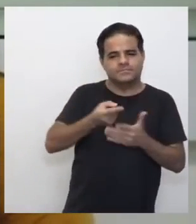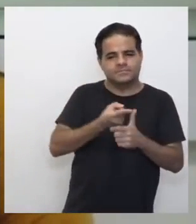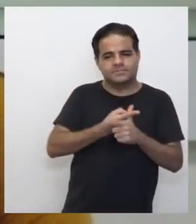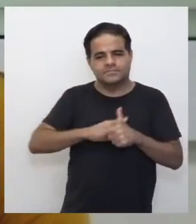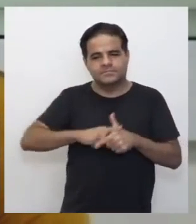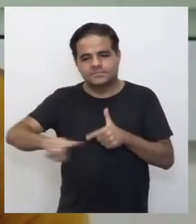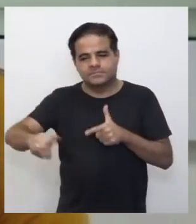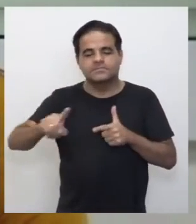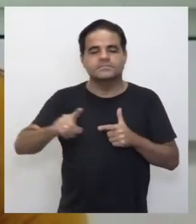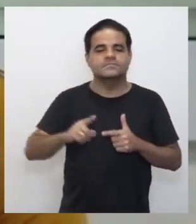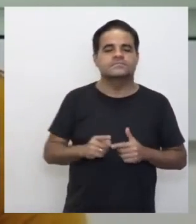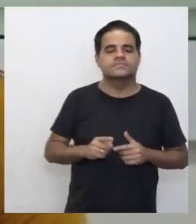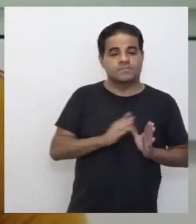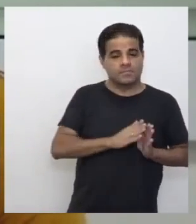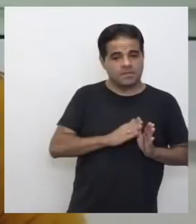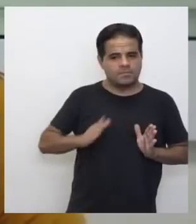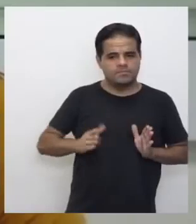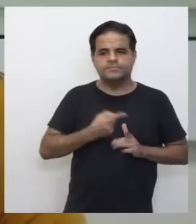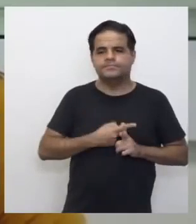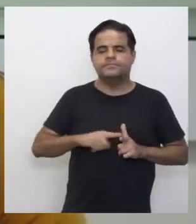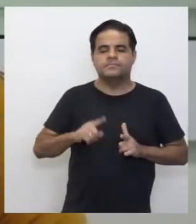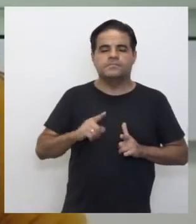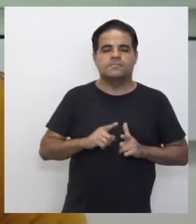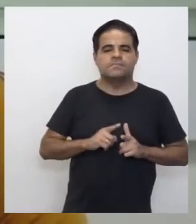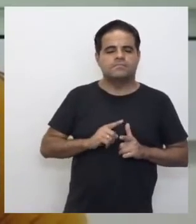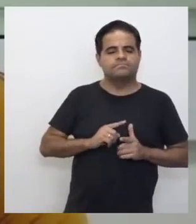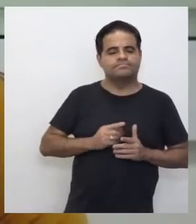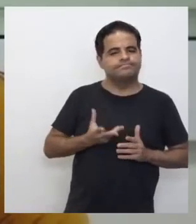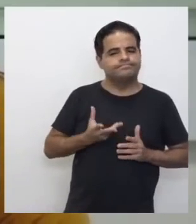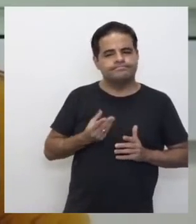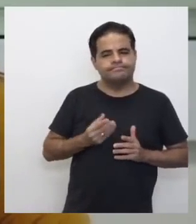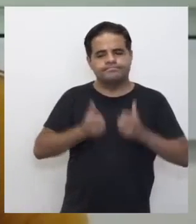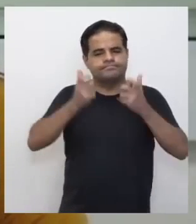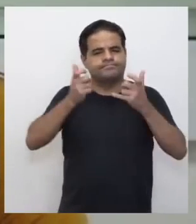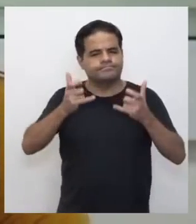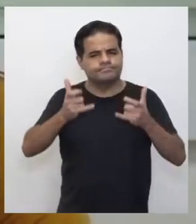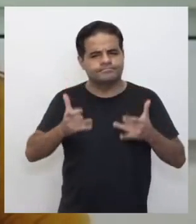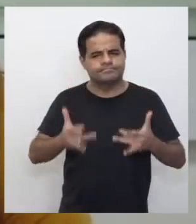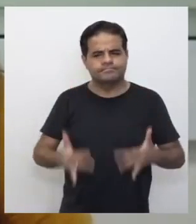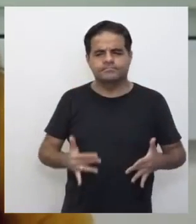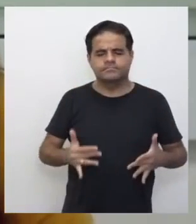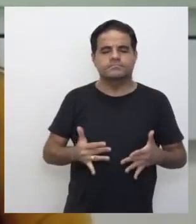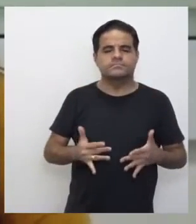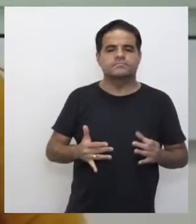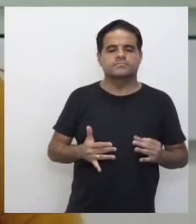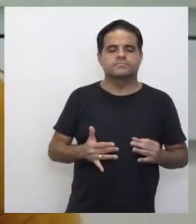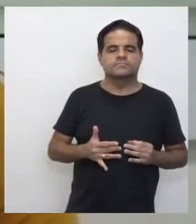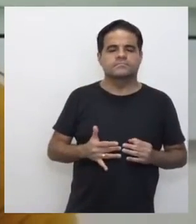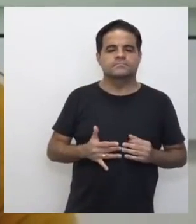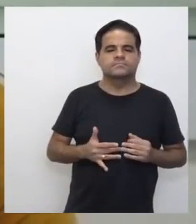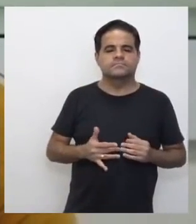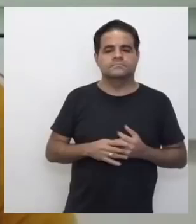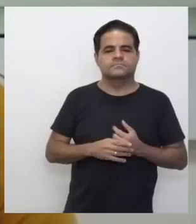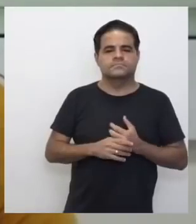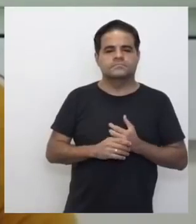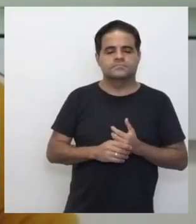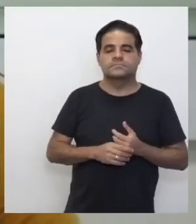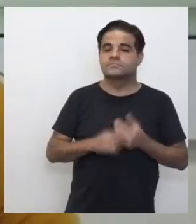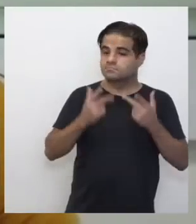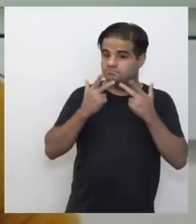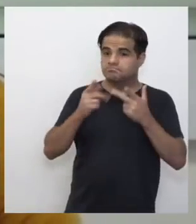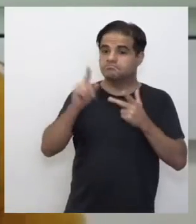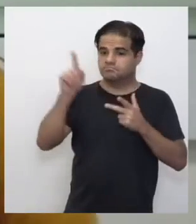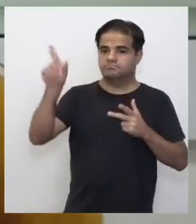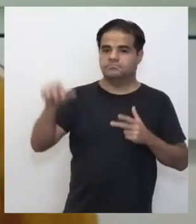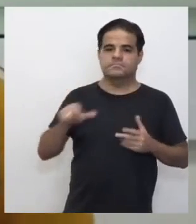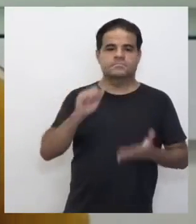divisória, né? É muito definitiva, né? E que diga, bom, então